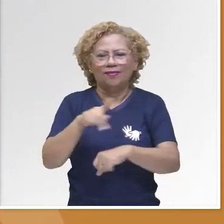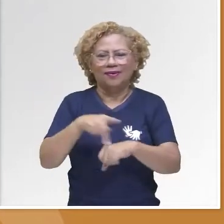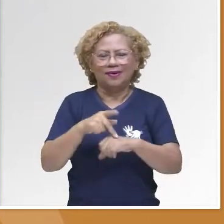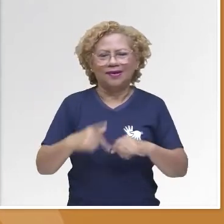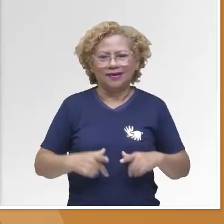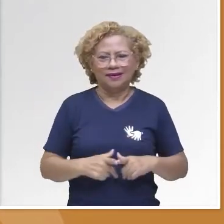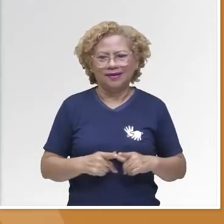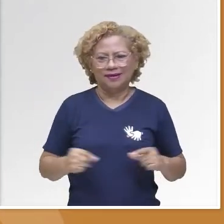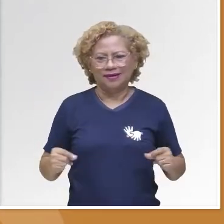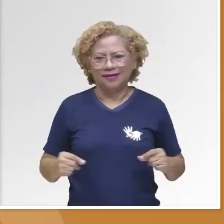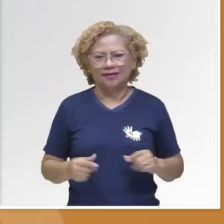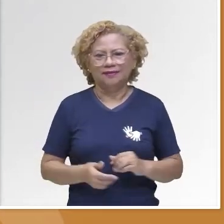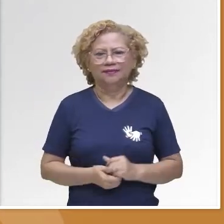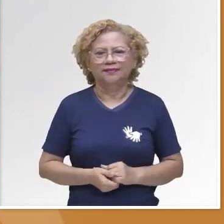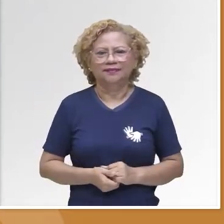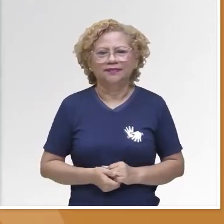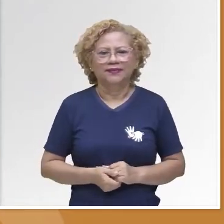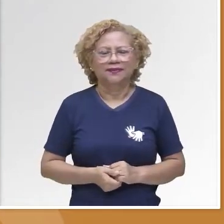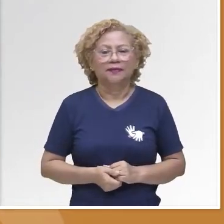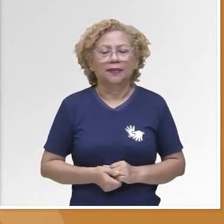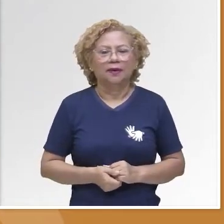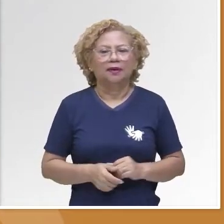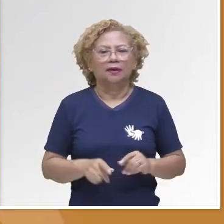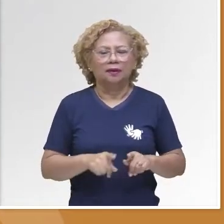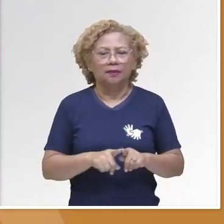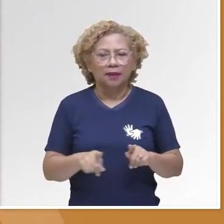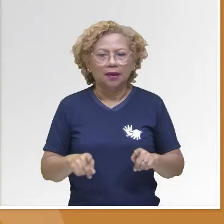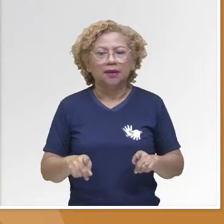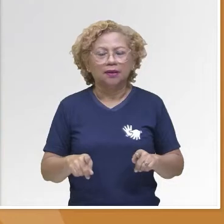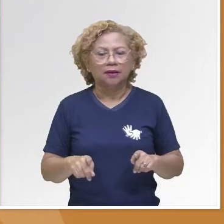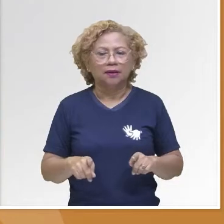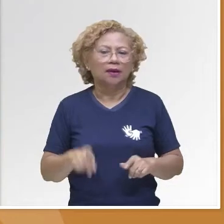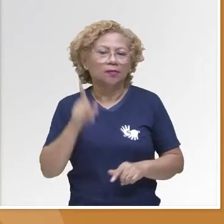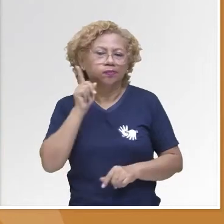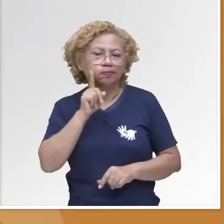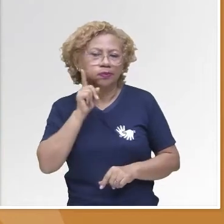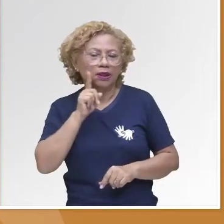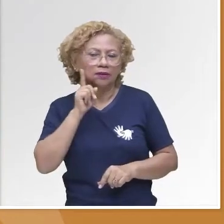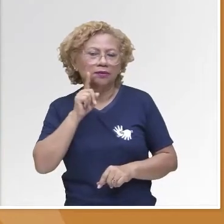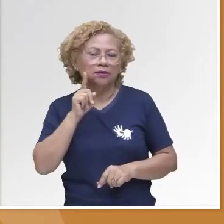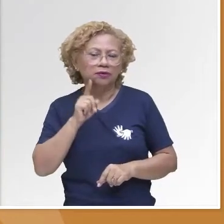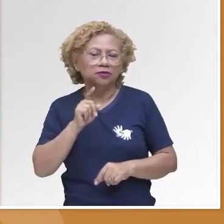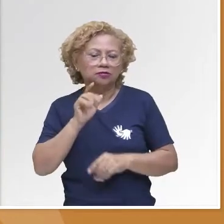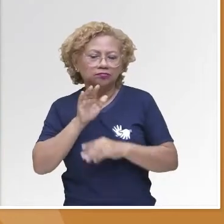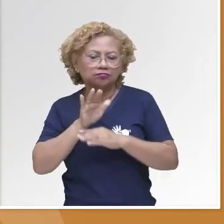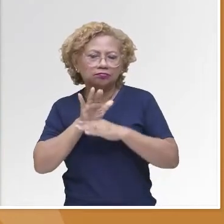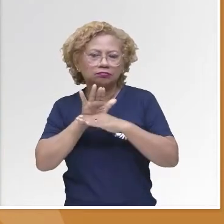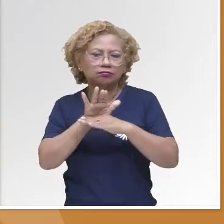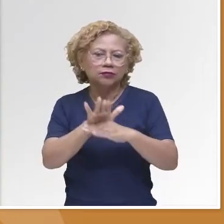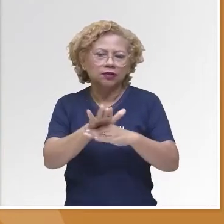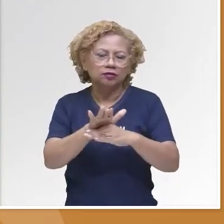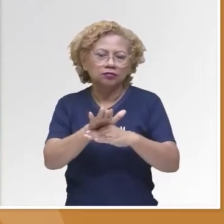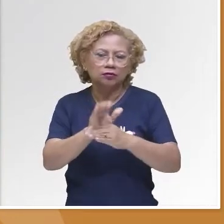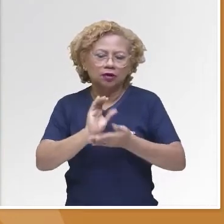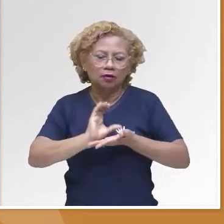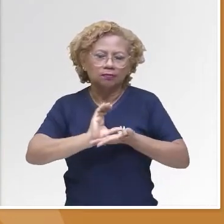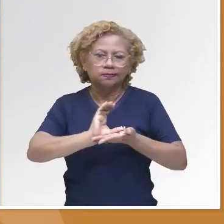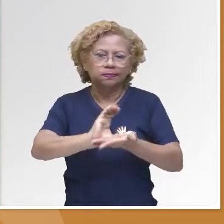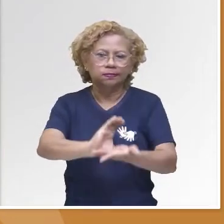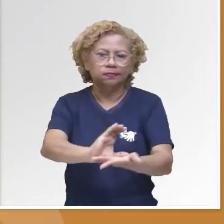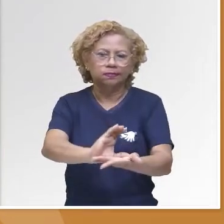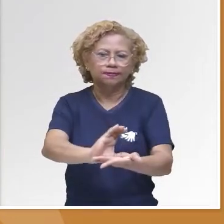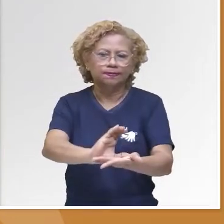tempo, né, o próprio Estados Unidos acaba fazendo um investimento, uma